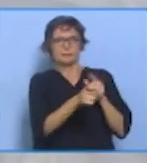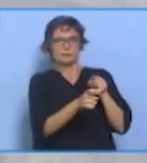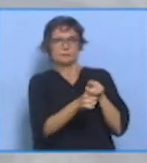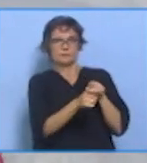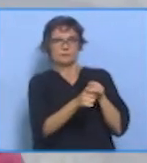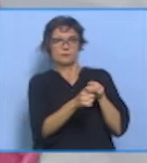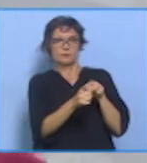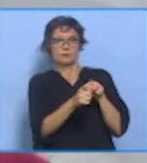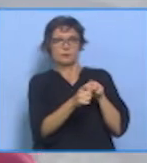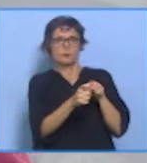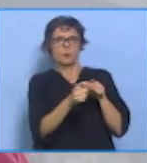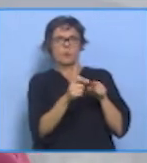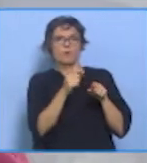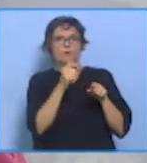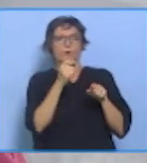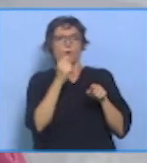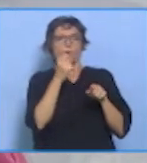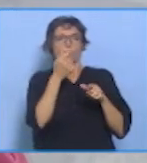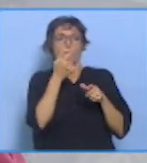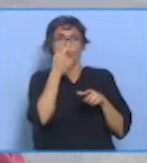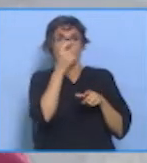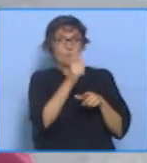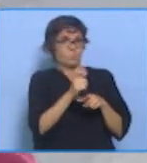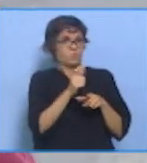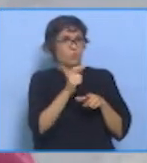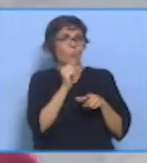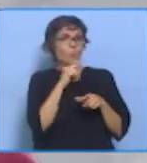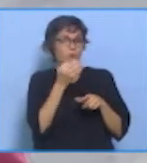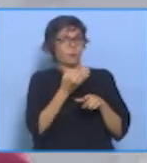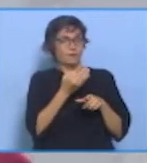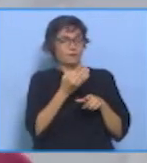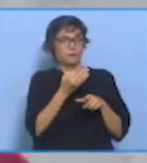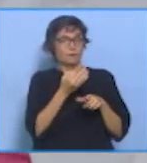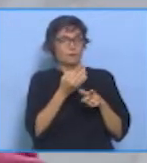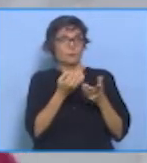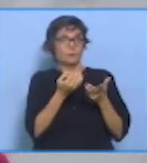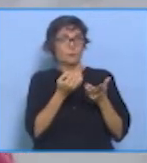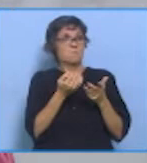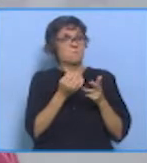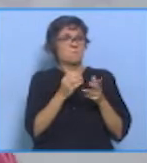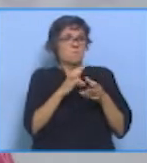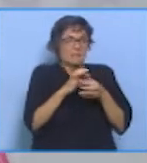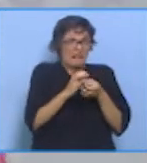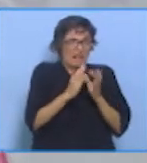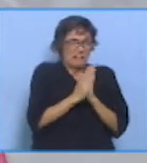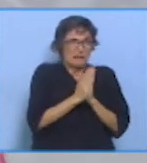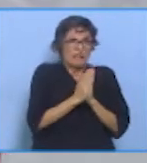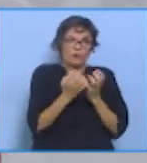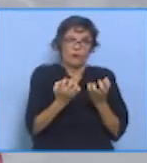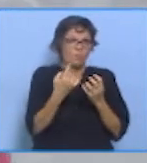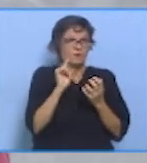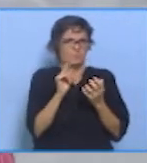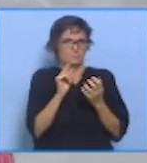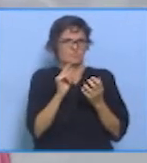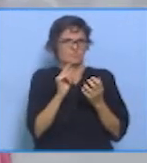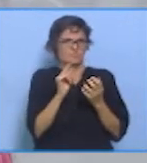à partida até nem teria muito essa fé no Deus dos judeus, enfim, é alguém que estaria um pouco afastado. Então, há aqui como